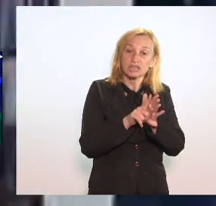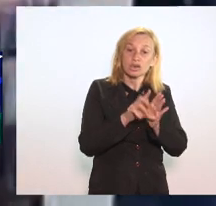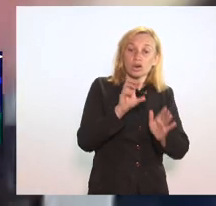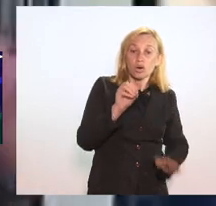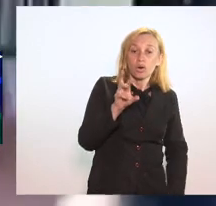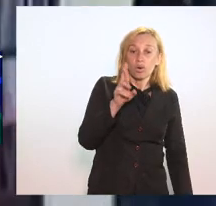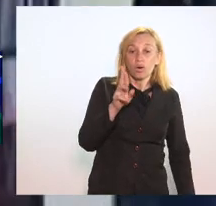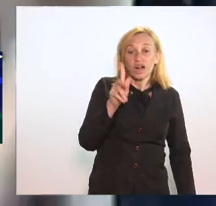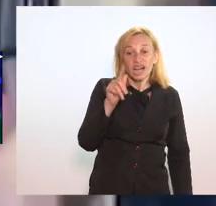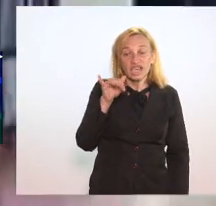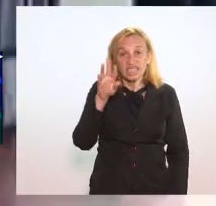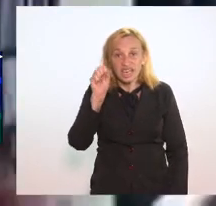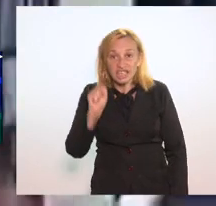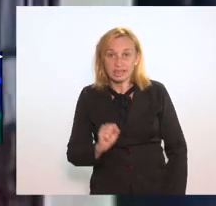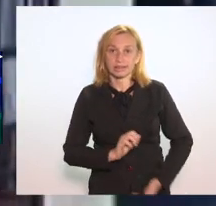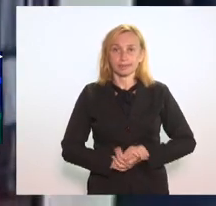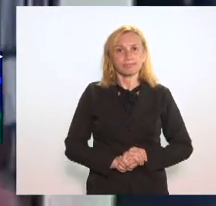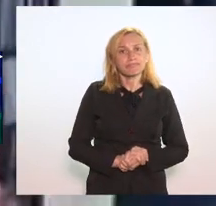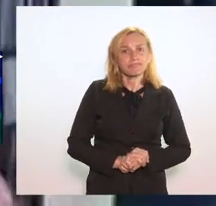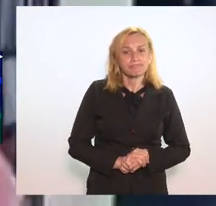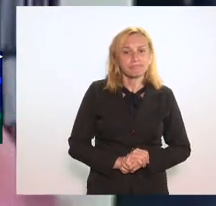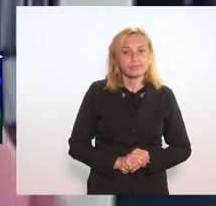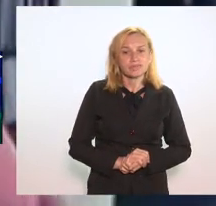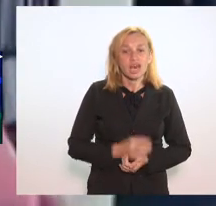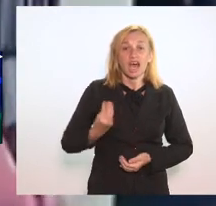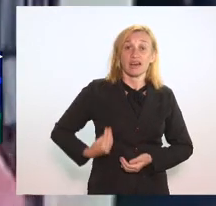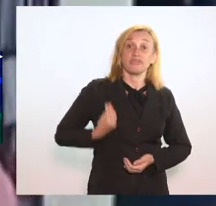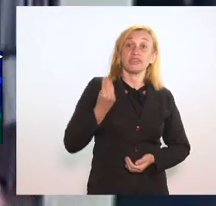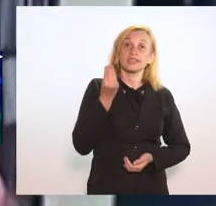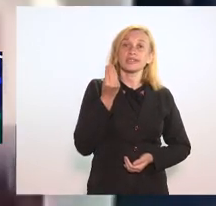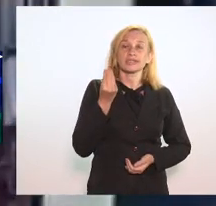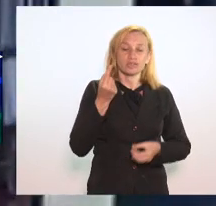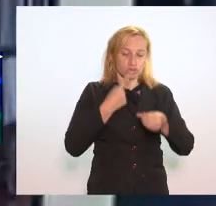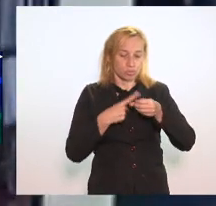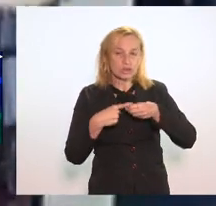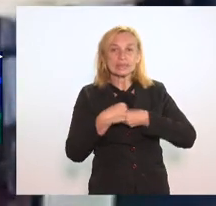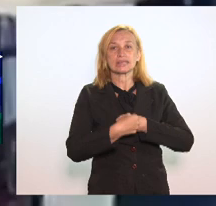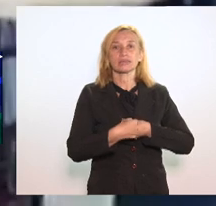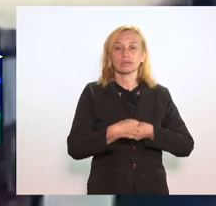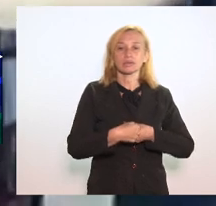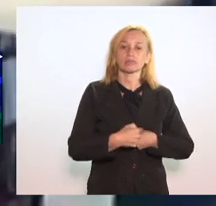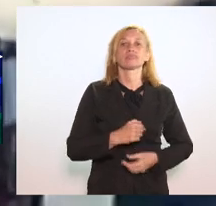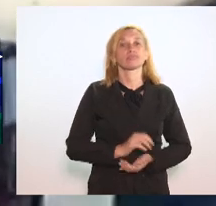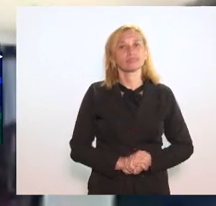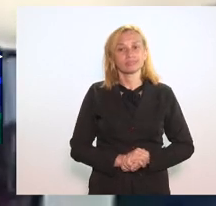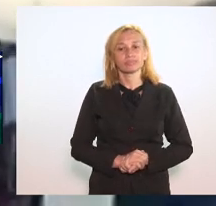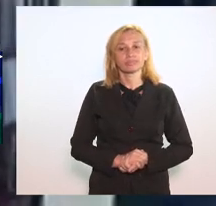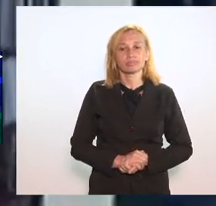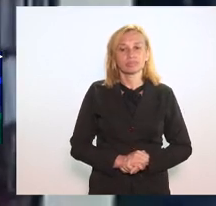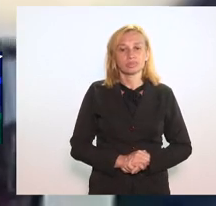Municípios com próton arganismo a vida do município Capitu